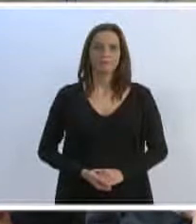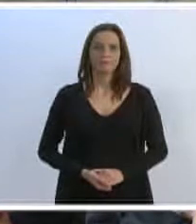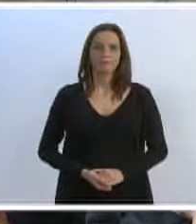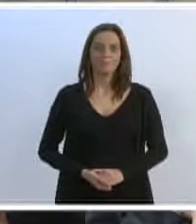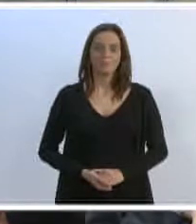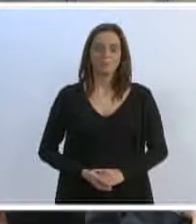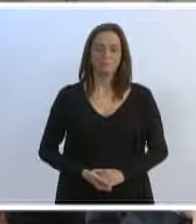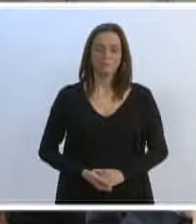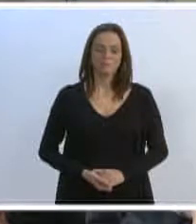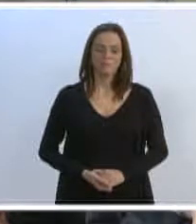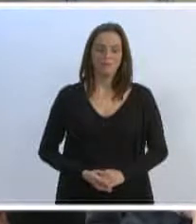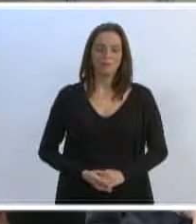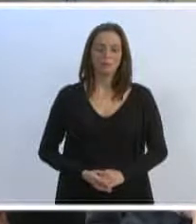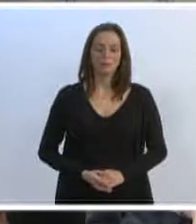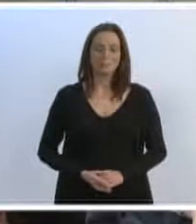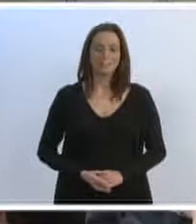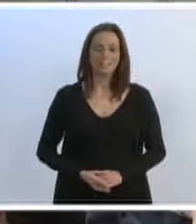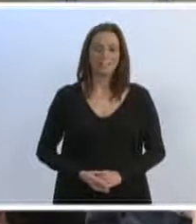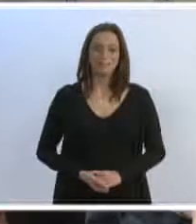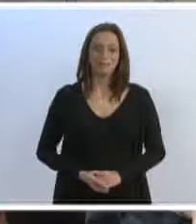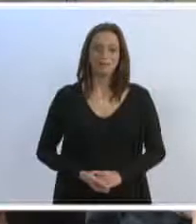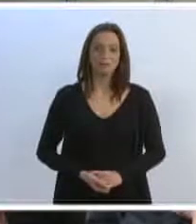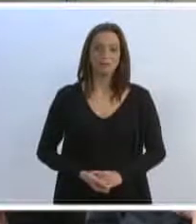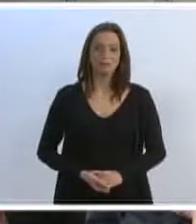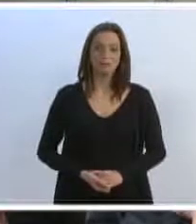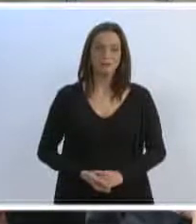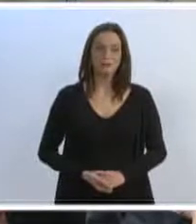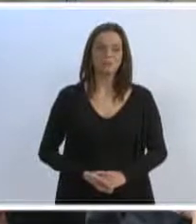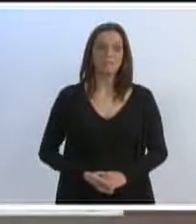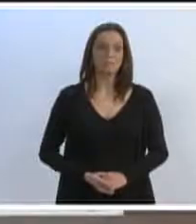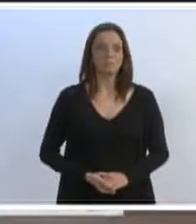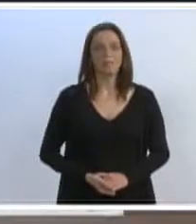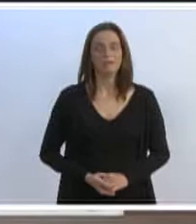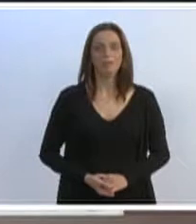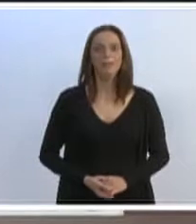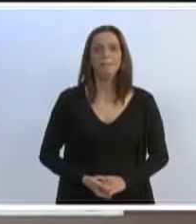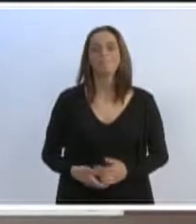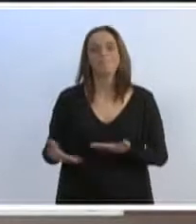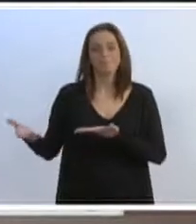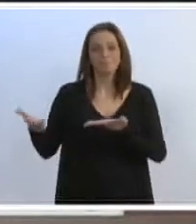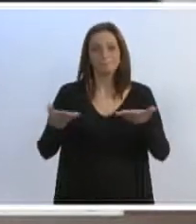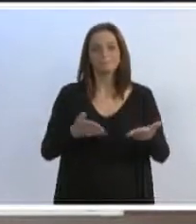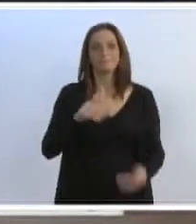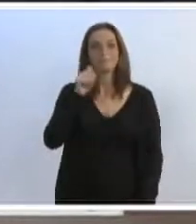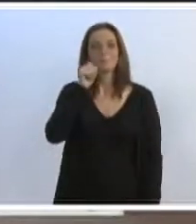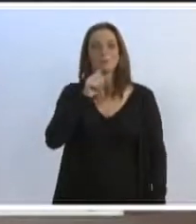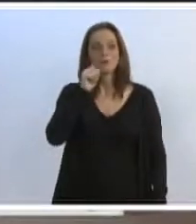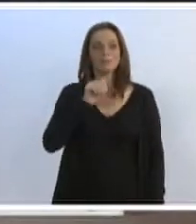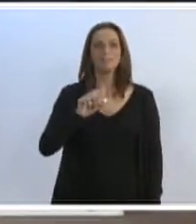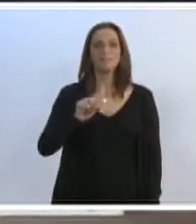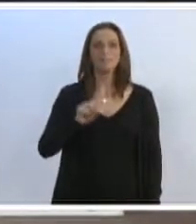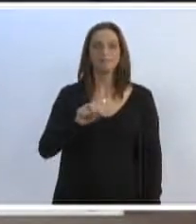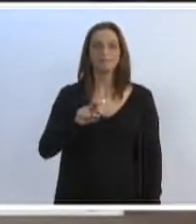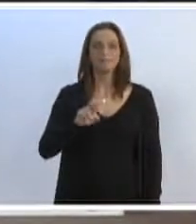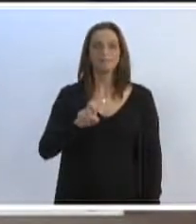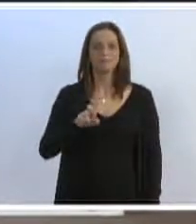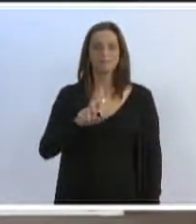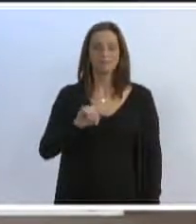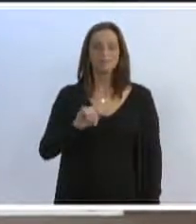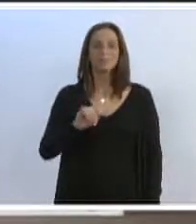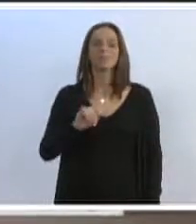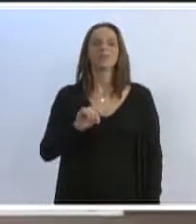Concluo com uma citação do Cícero, dizendo que a história é testemunha do passado, luz da